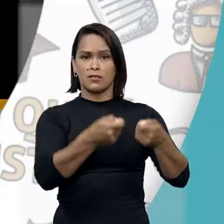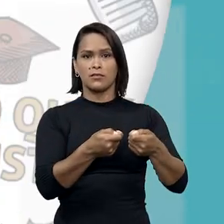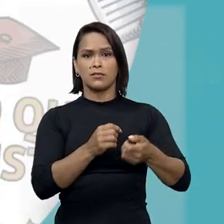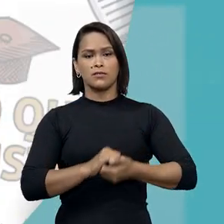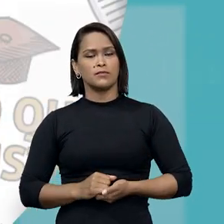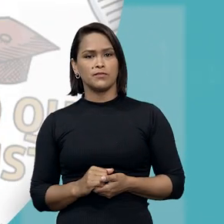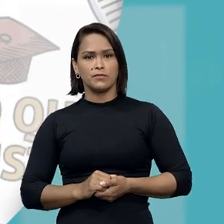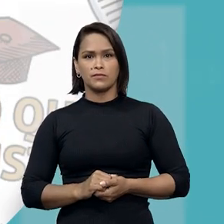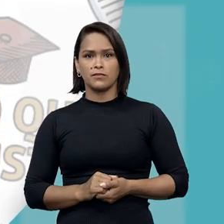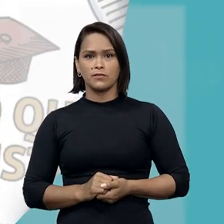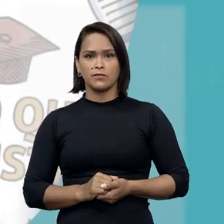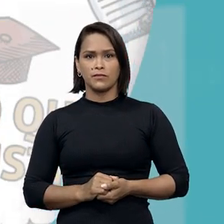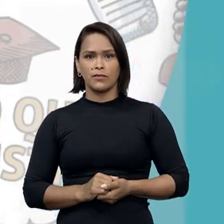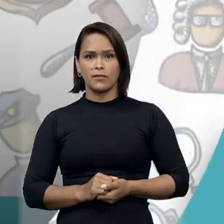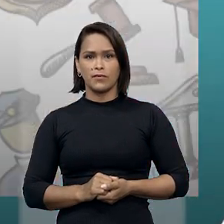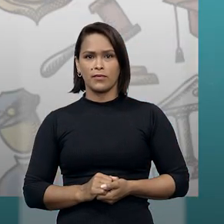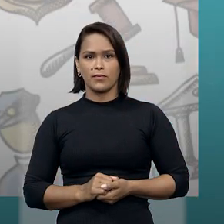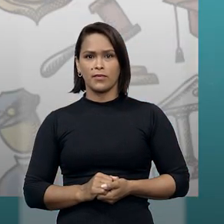defender.